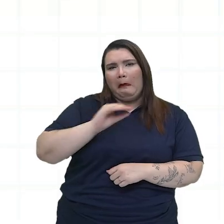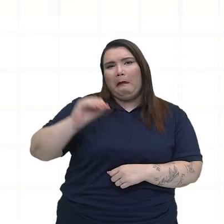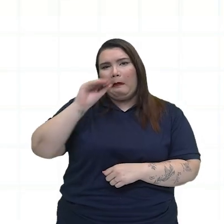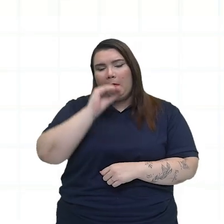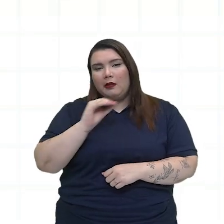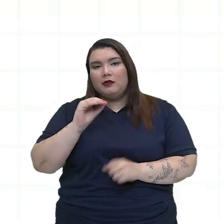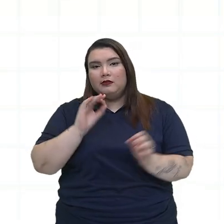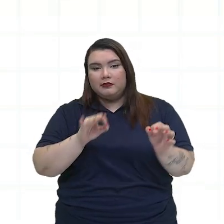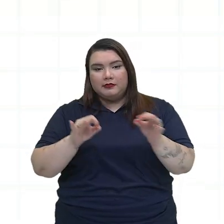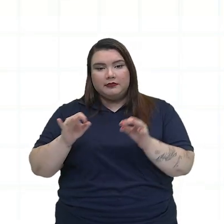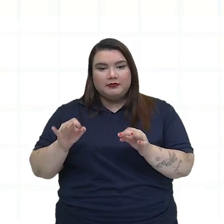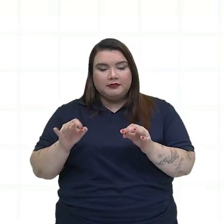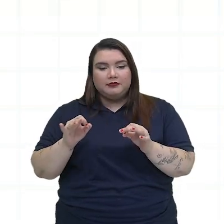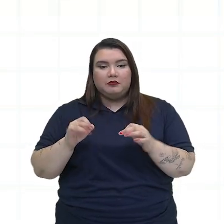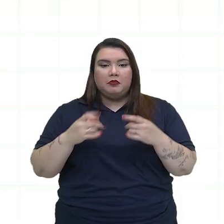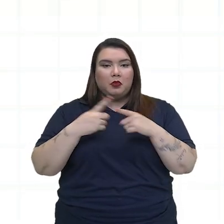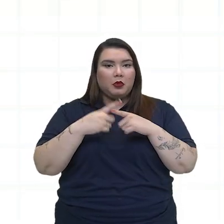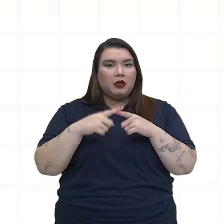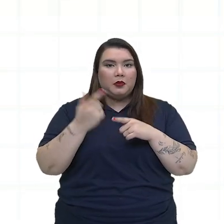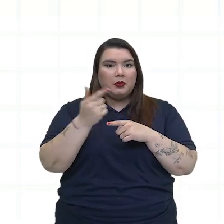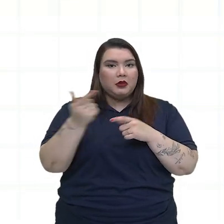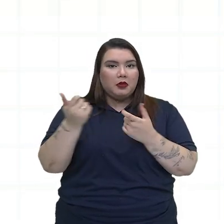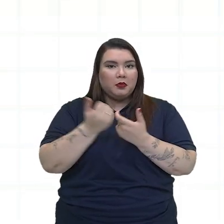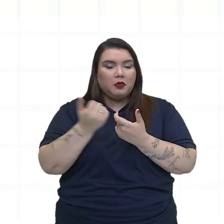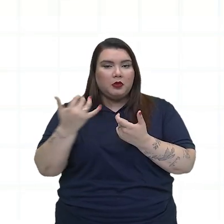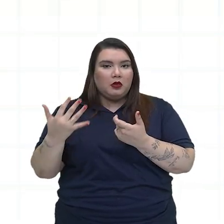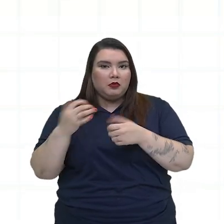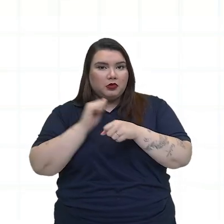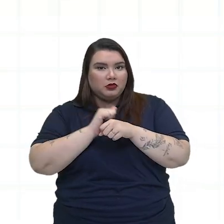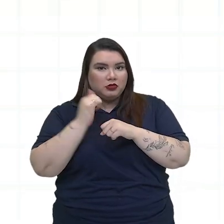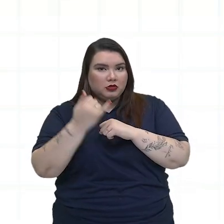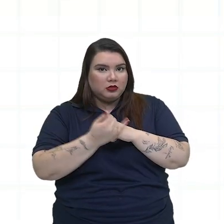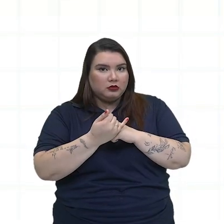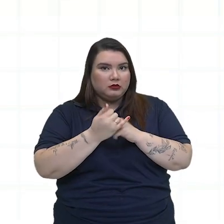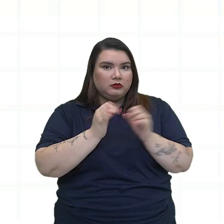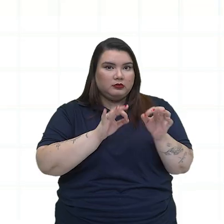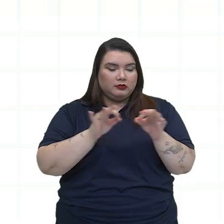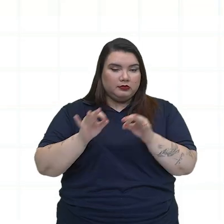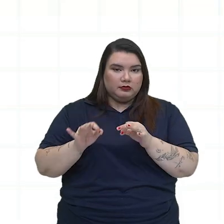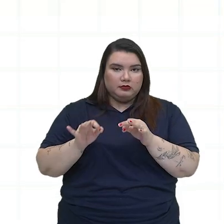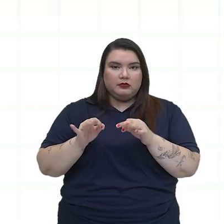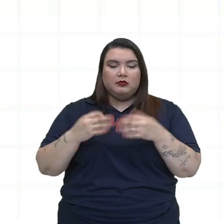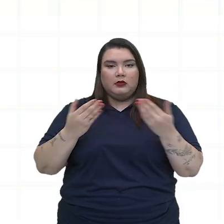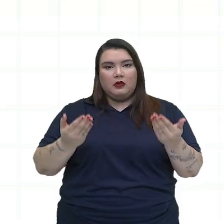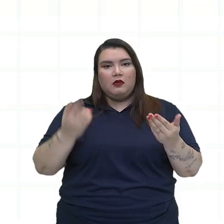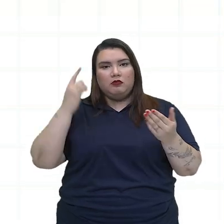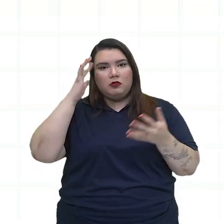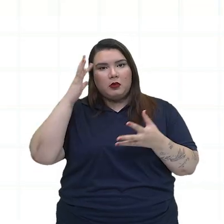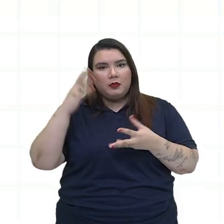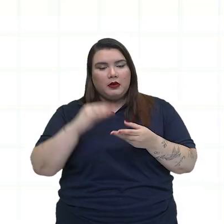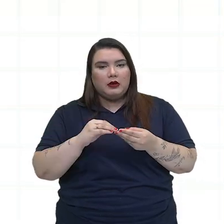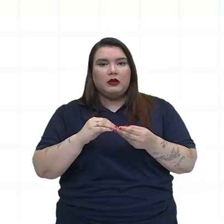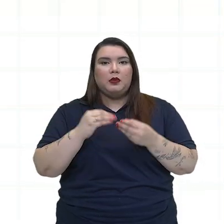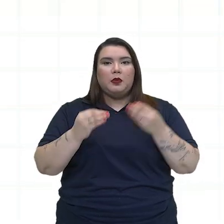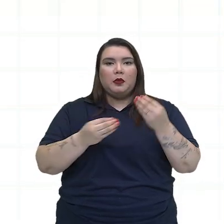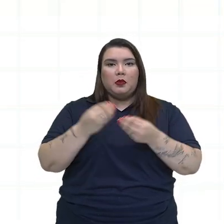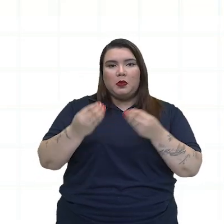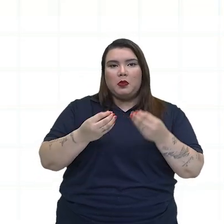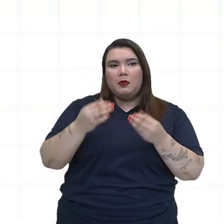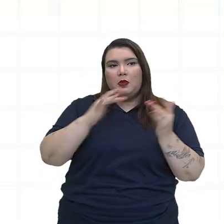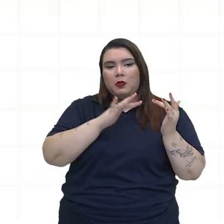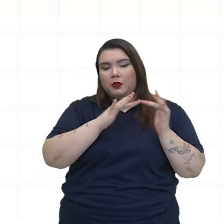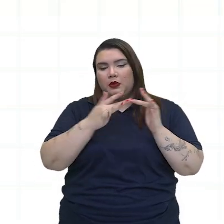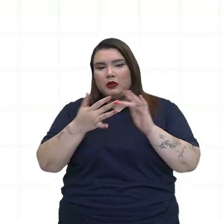disse, não tem plural, e aí que você tem que observar a fala das pessoas ou o que está escrito